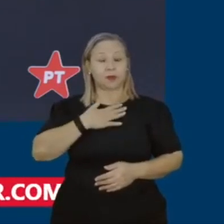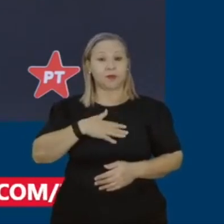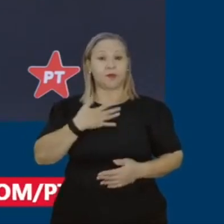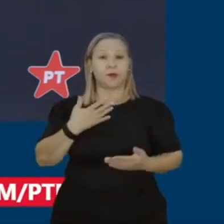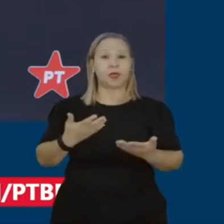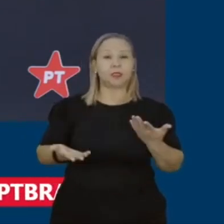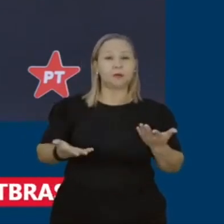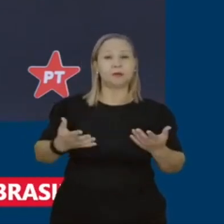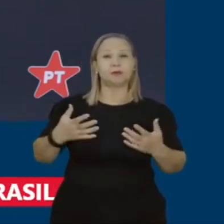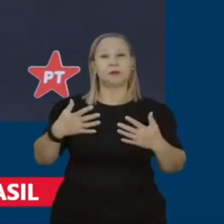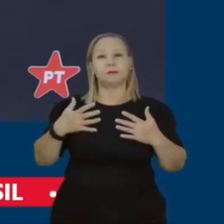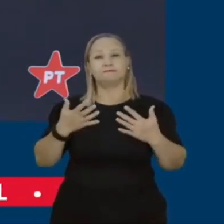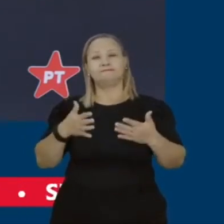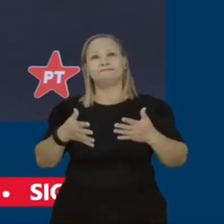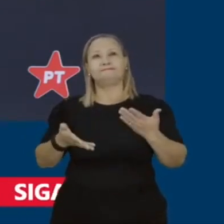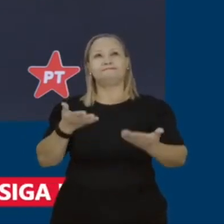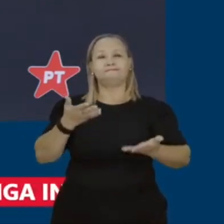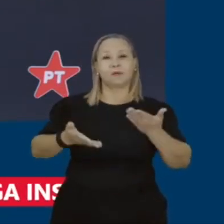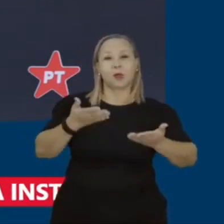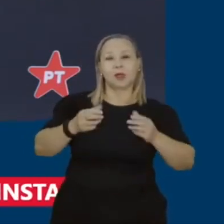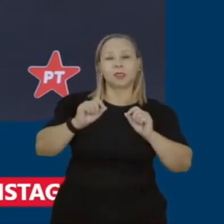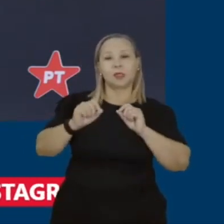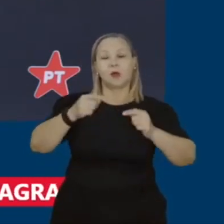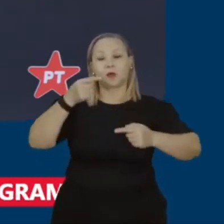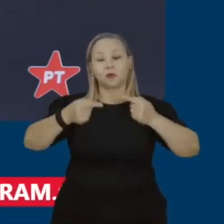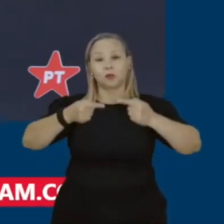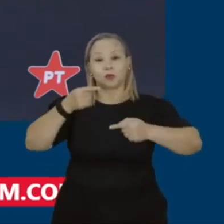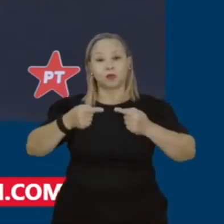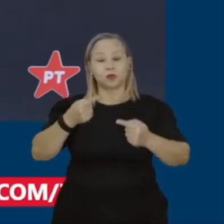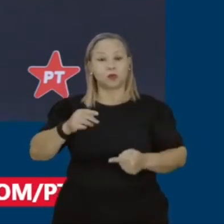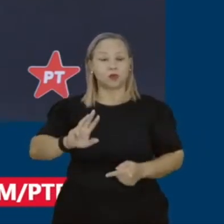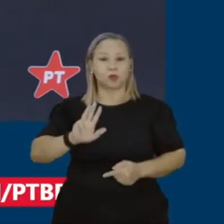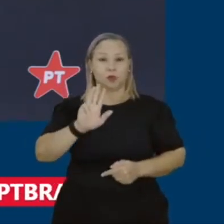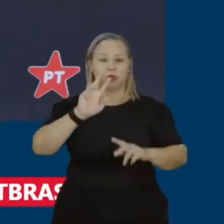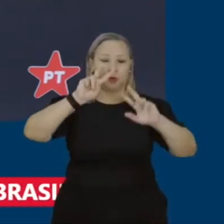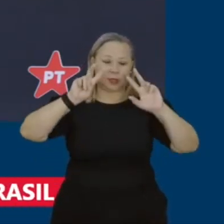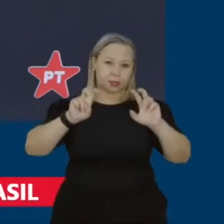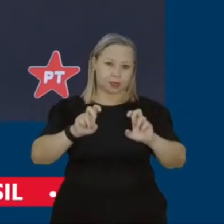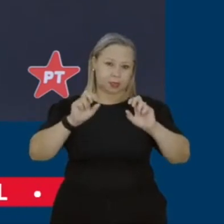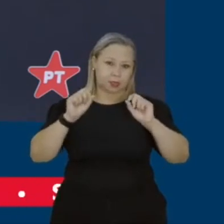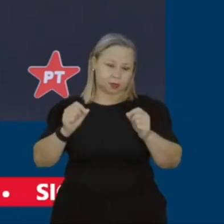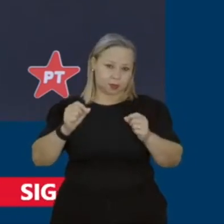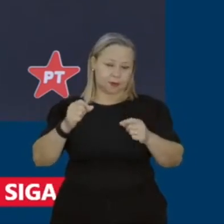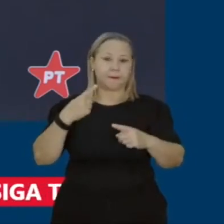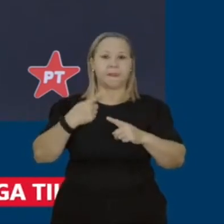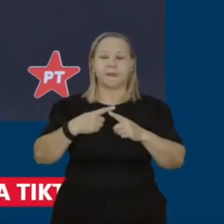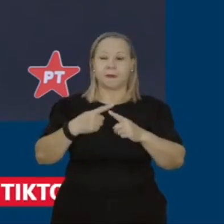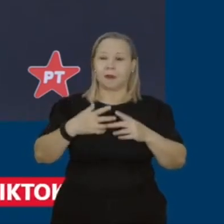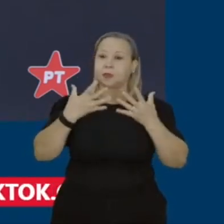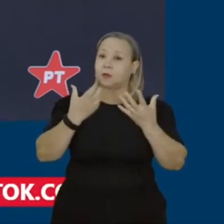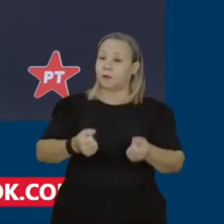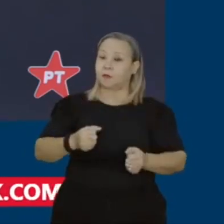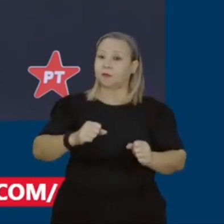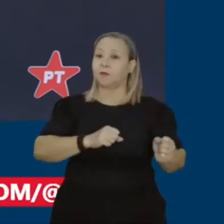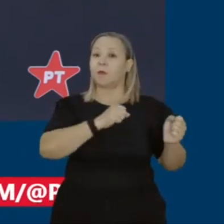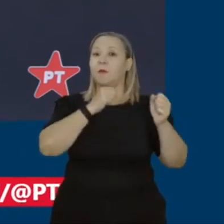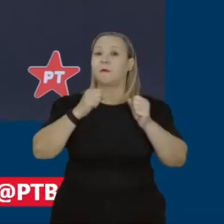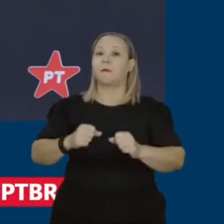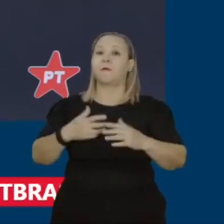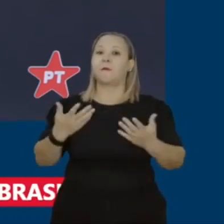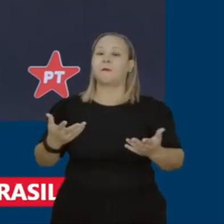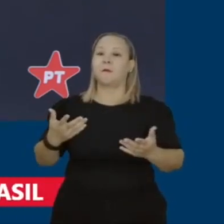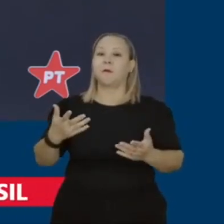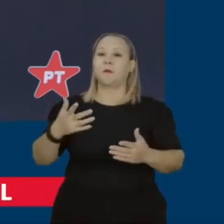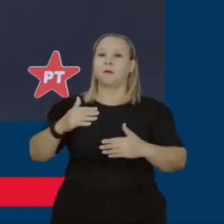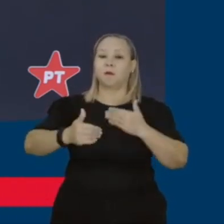do discurso do Lula nesses assuntos. Porque, minha amiga, nós só vamos poder avançar na